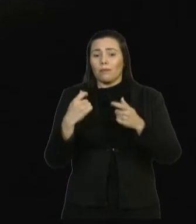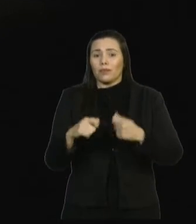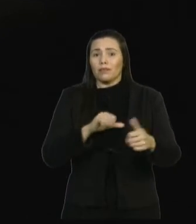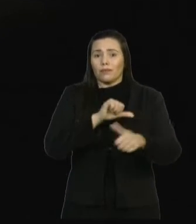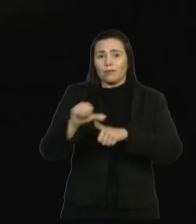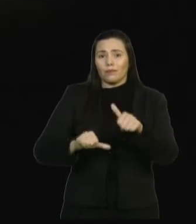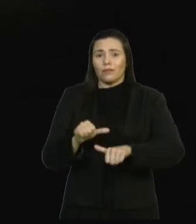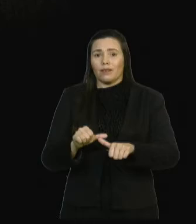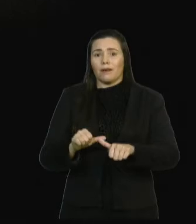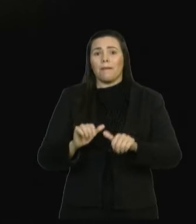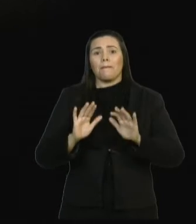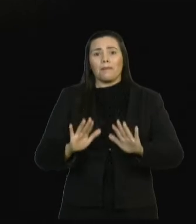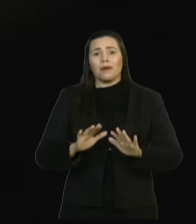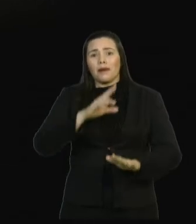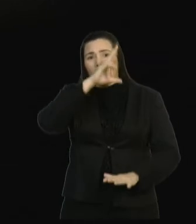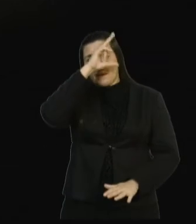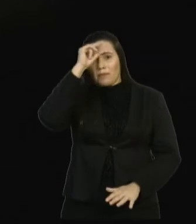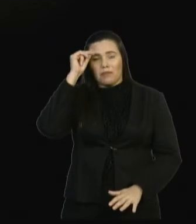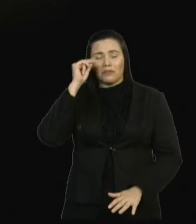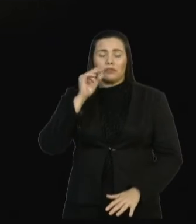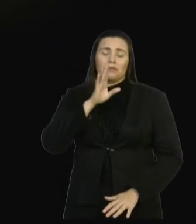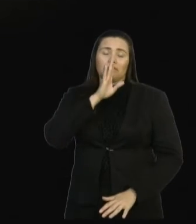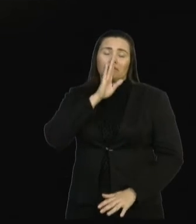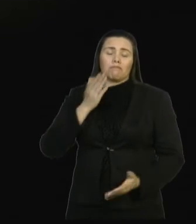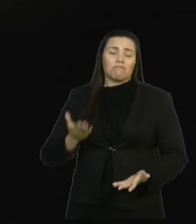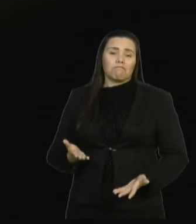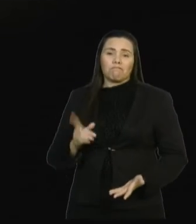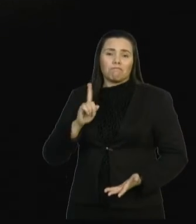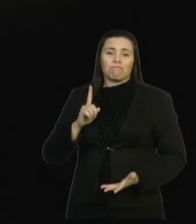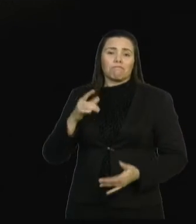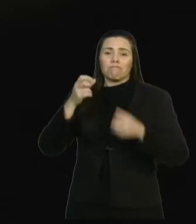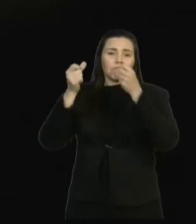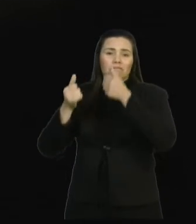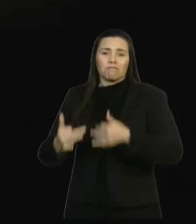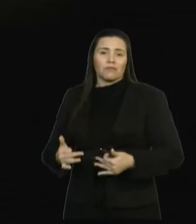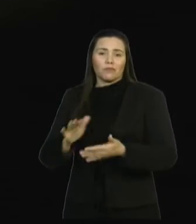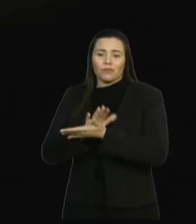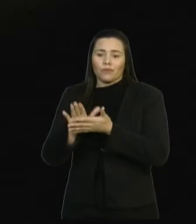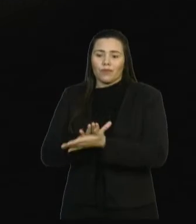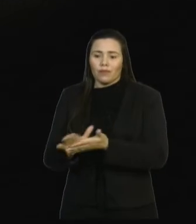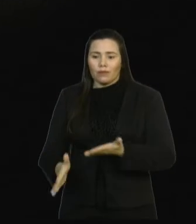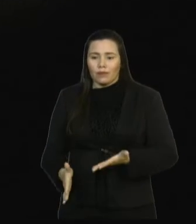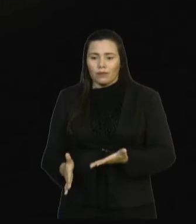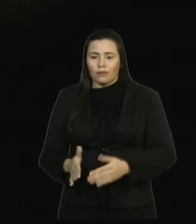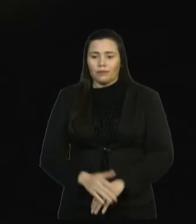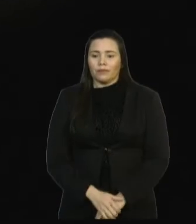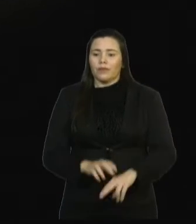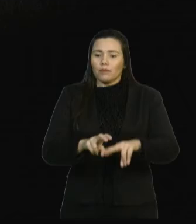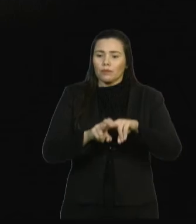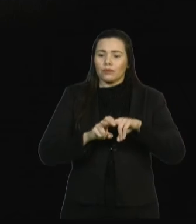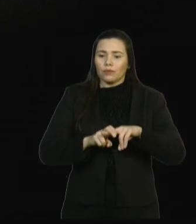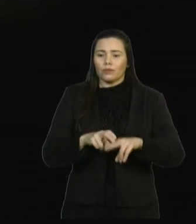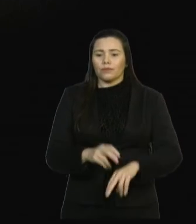O que, segundo informações, a senhora gestora do PROCON encaminhou ao